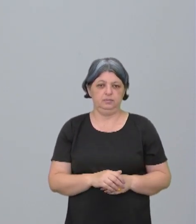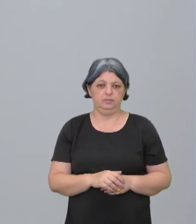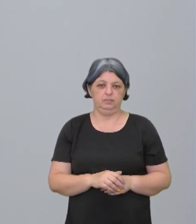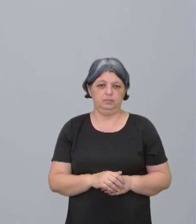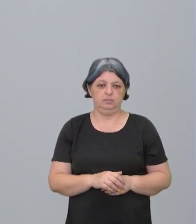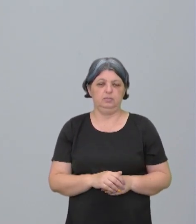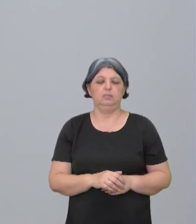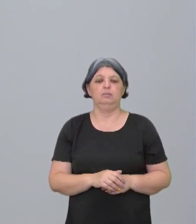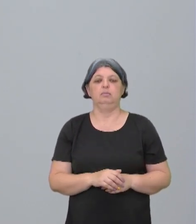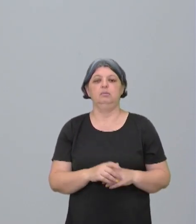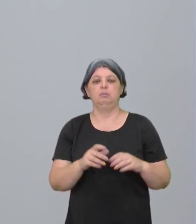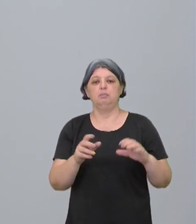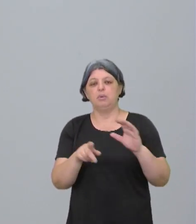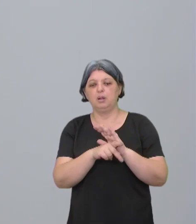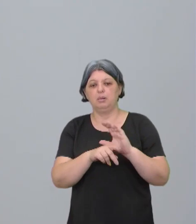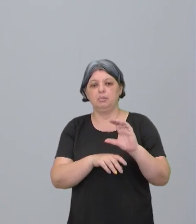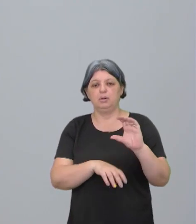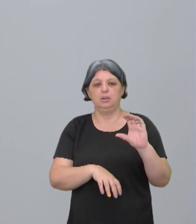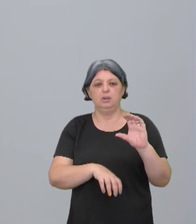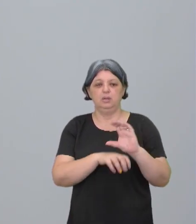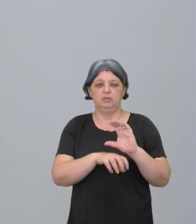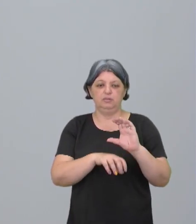de questões aí de problemas